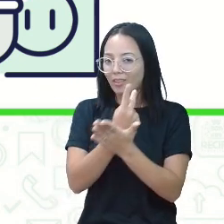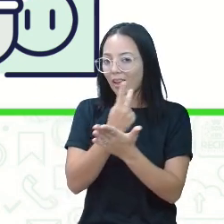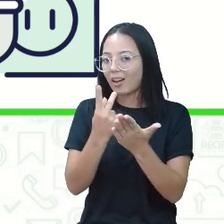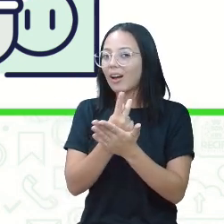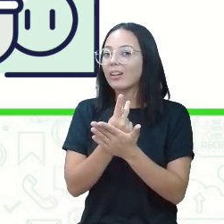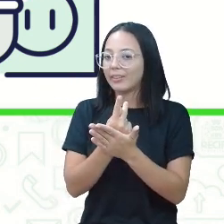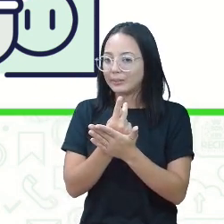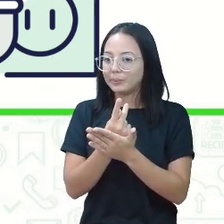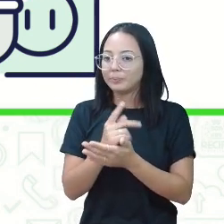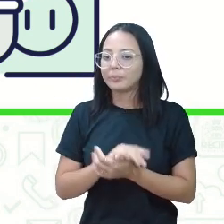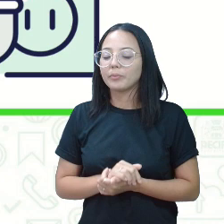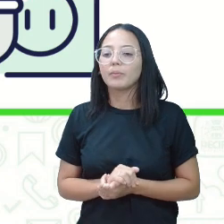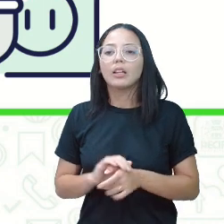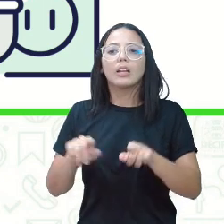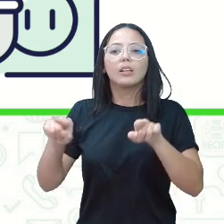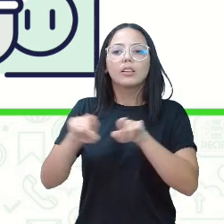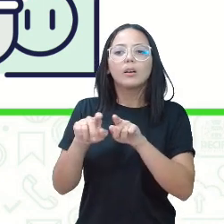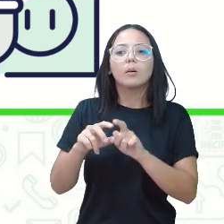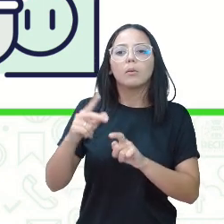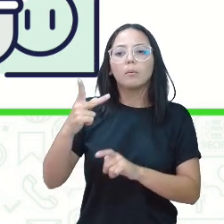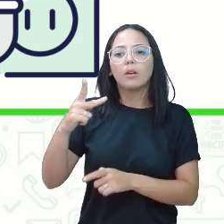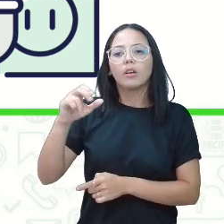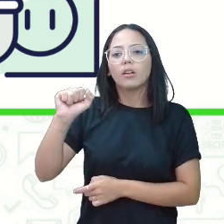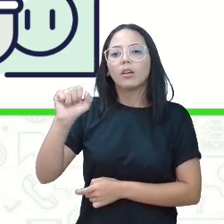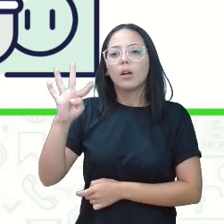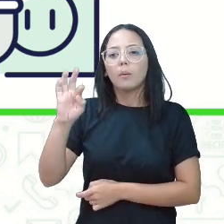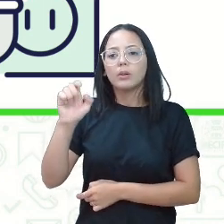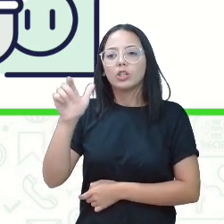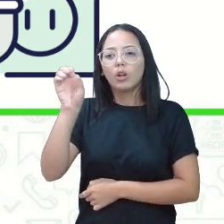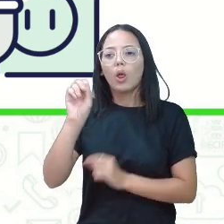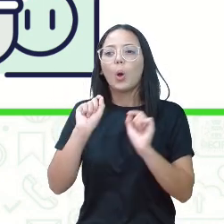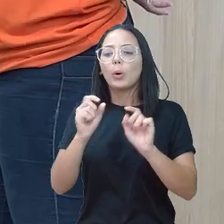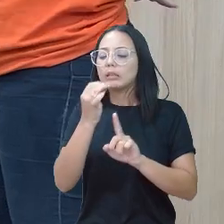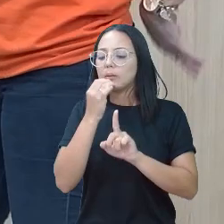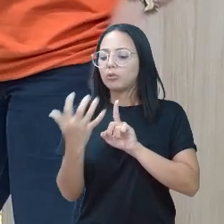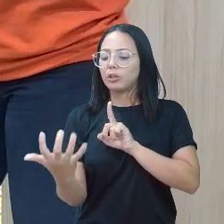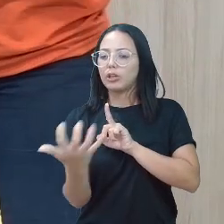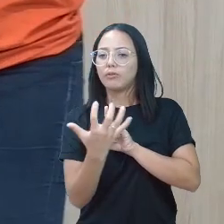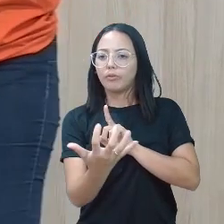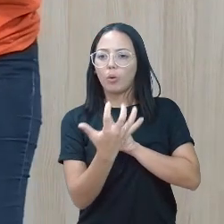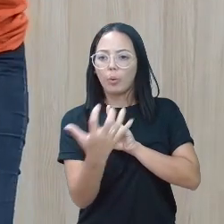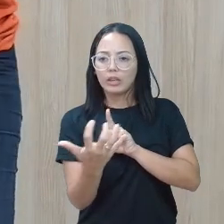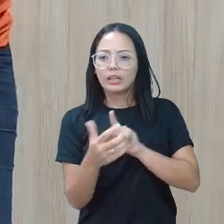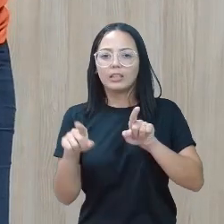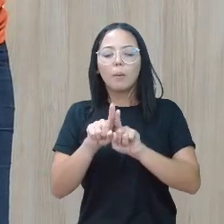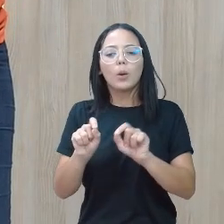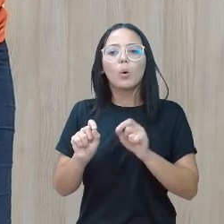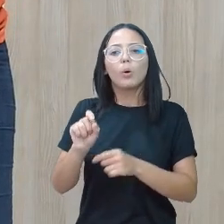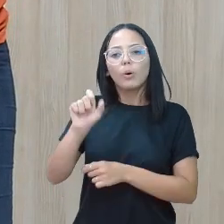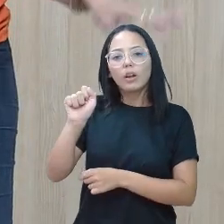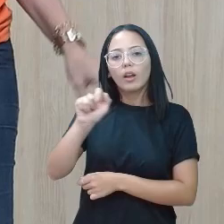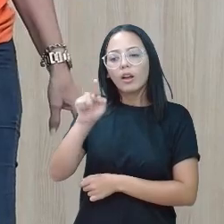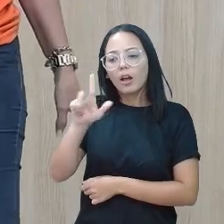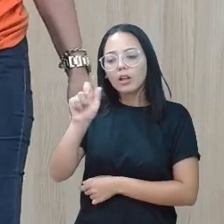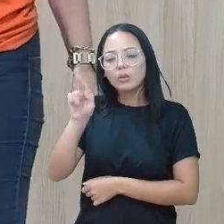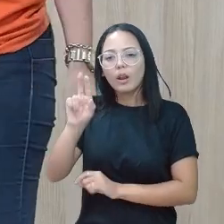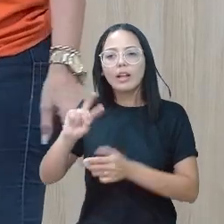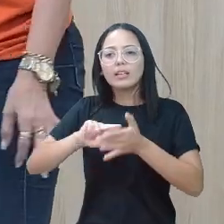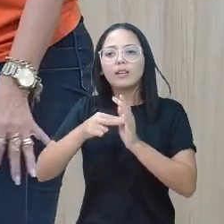clandestina. Pistolão, recomendação de influência de alguém. E azular, como eu disse para vocês, fugir da situação.